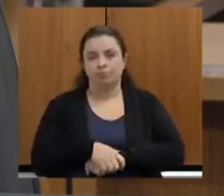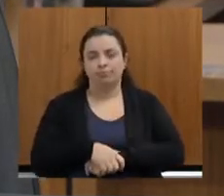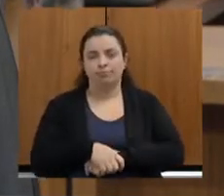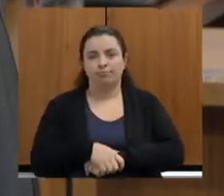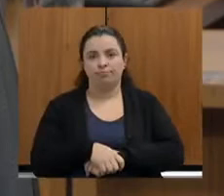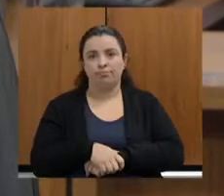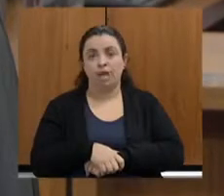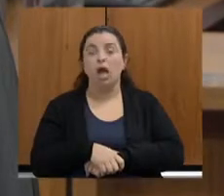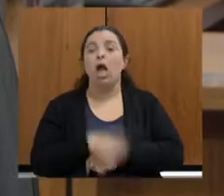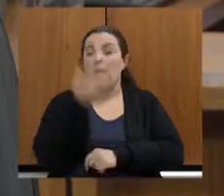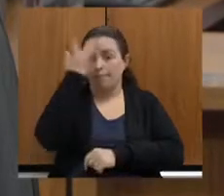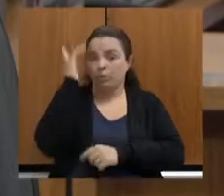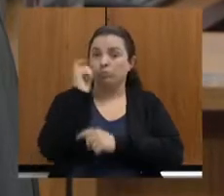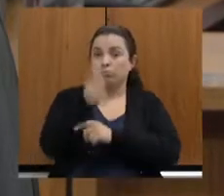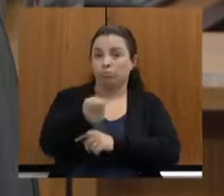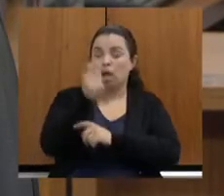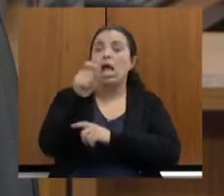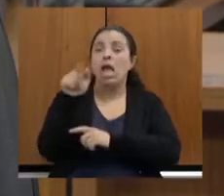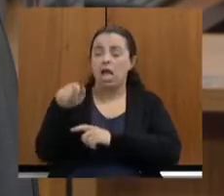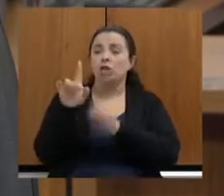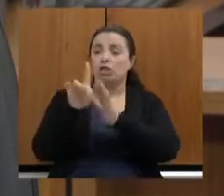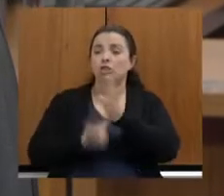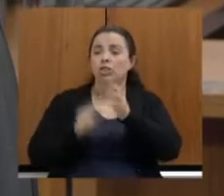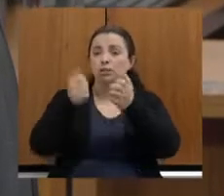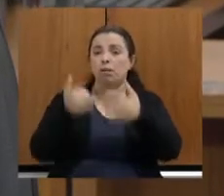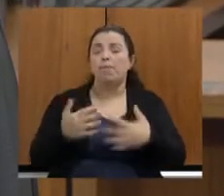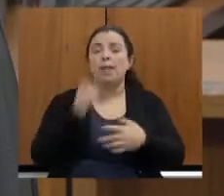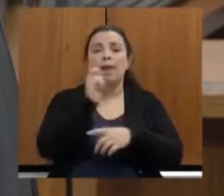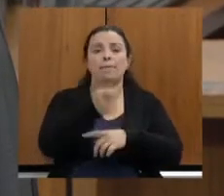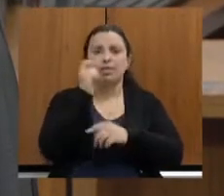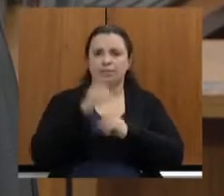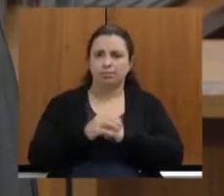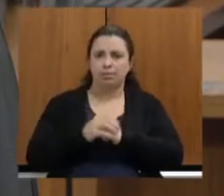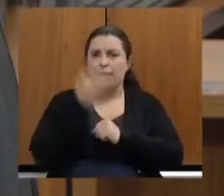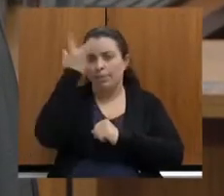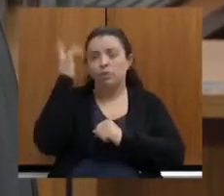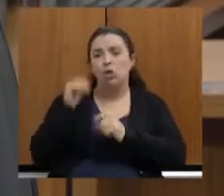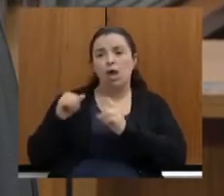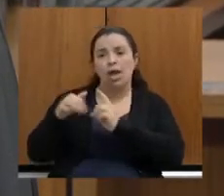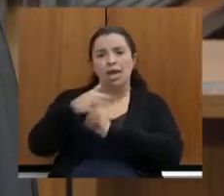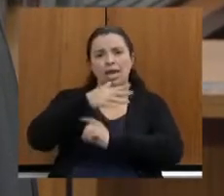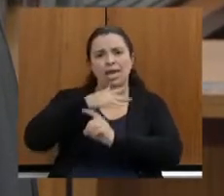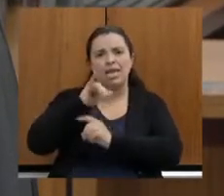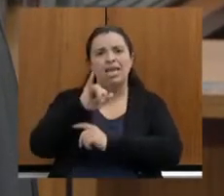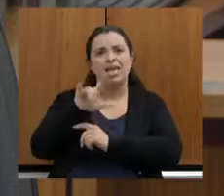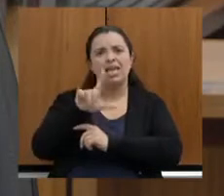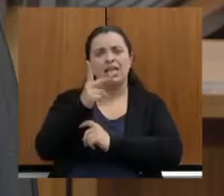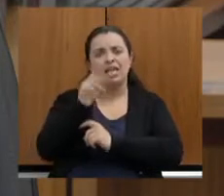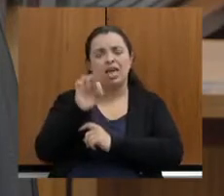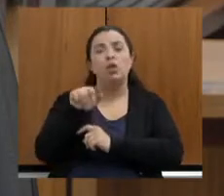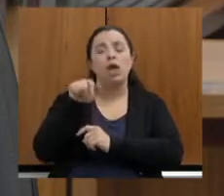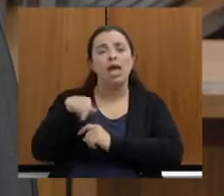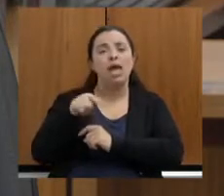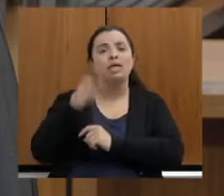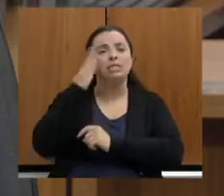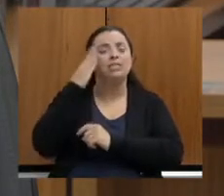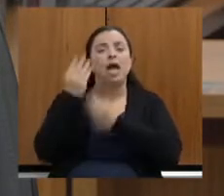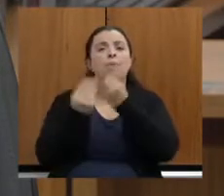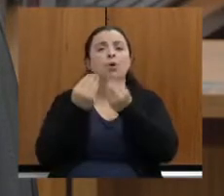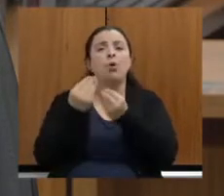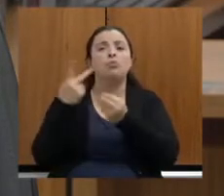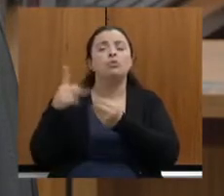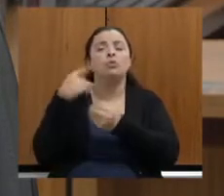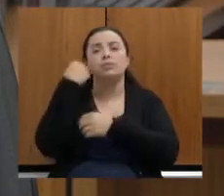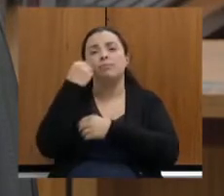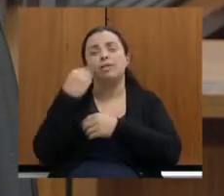o milheiro tem direito de falar sobre a sua Ilha agricultor Porque estão acabando com tudo e com todos